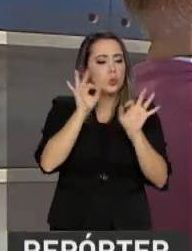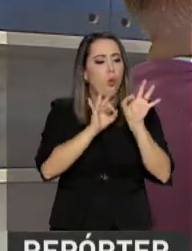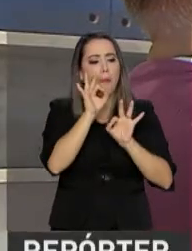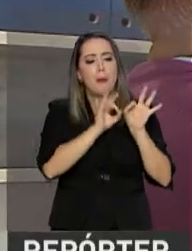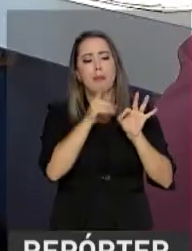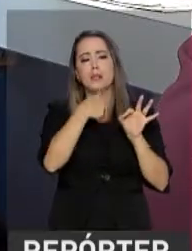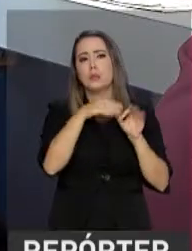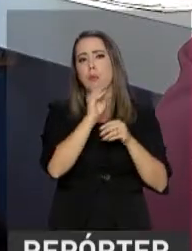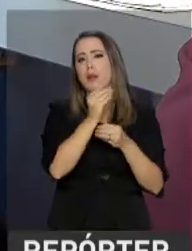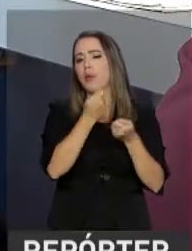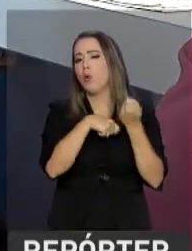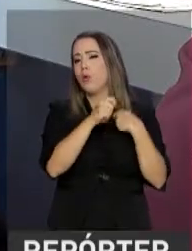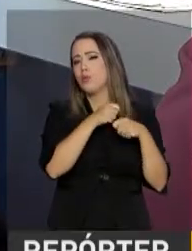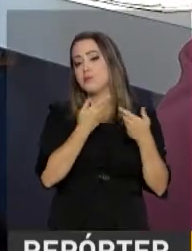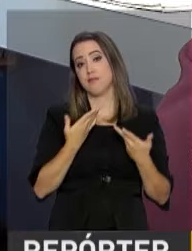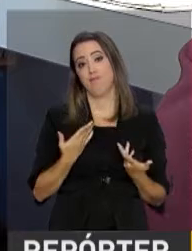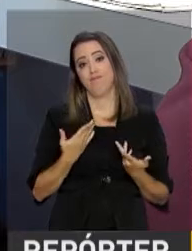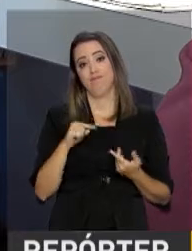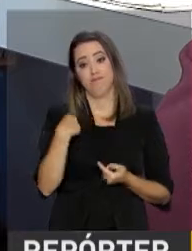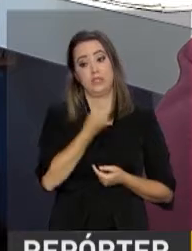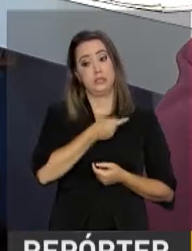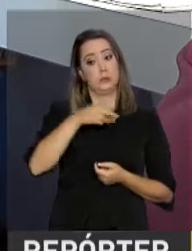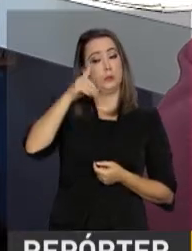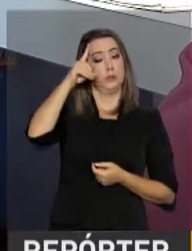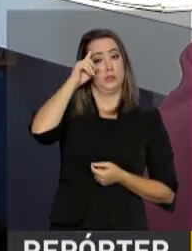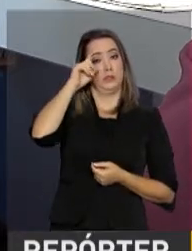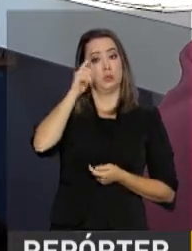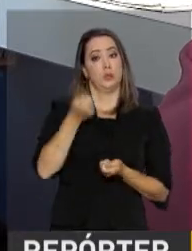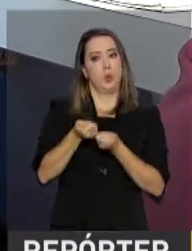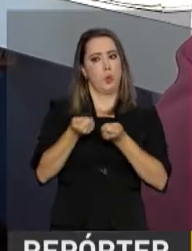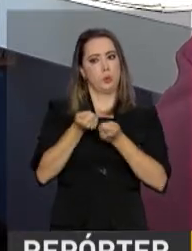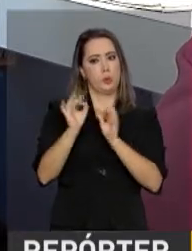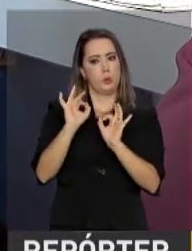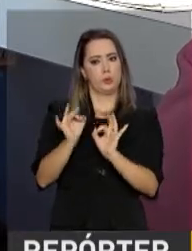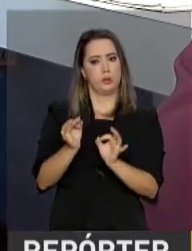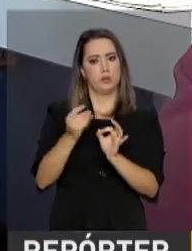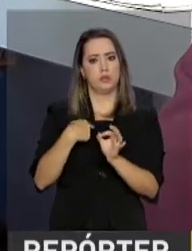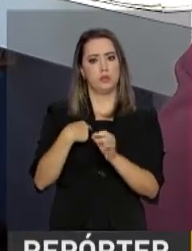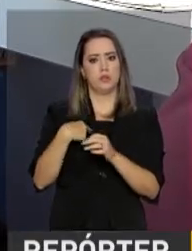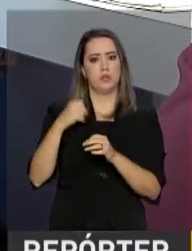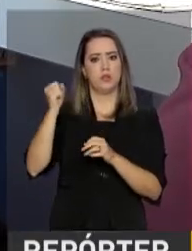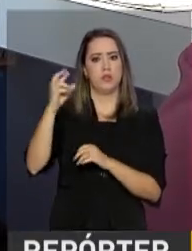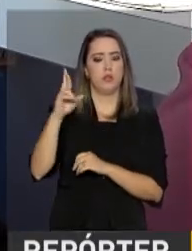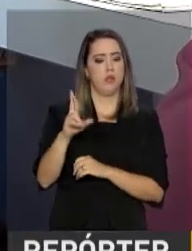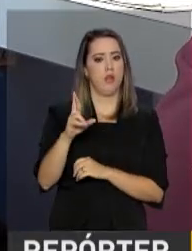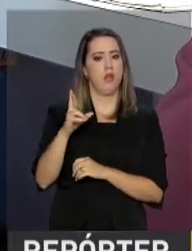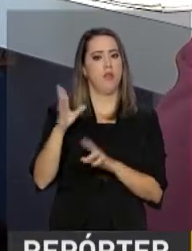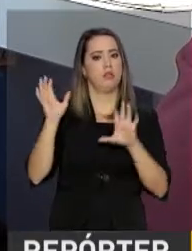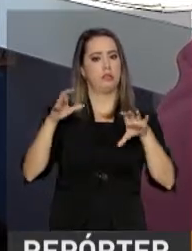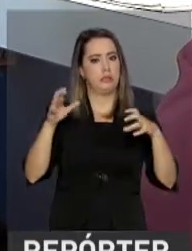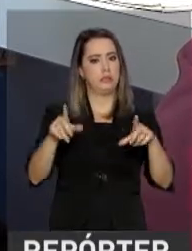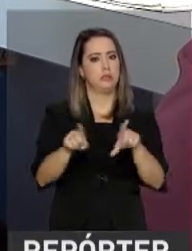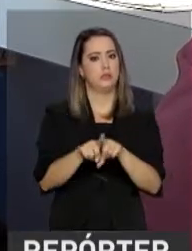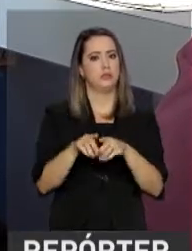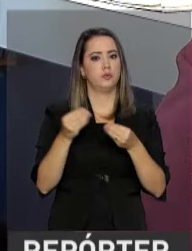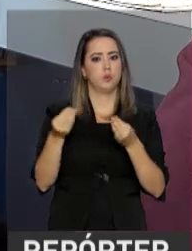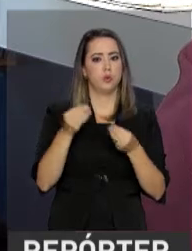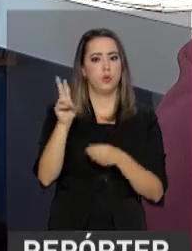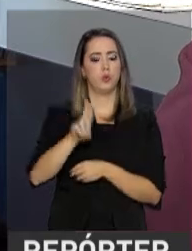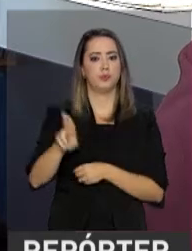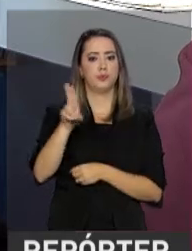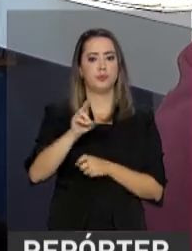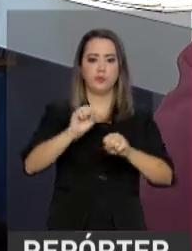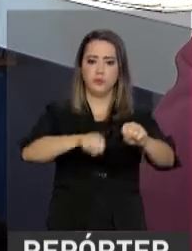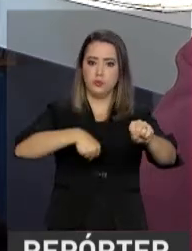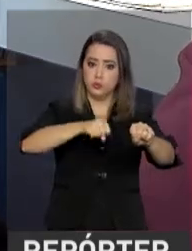economizar diariamente a gente faz um controle aqui muito rígido né em relação ao ar condicionado a o funcionamento de de